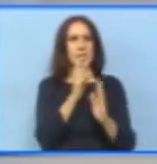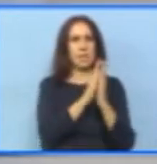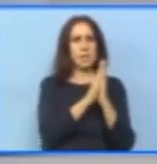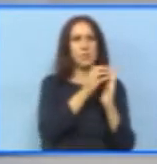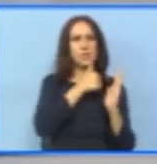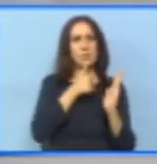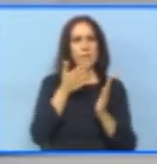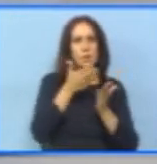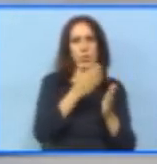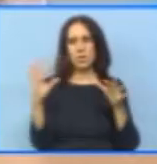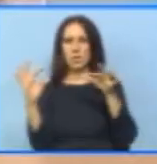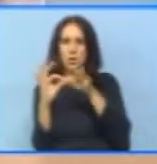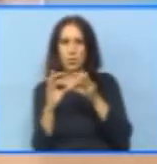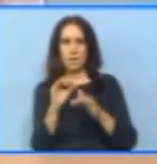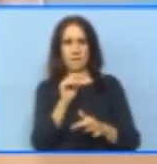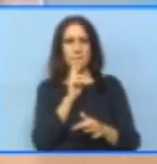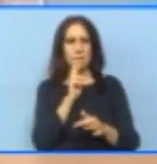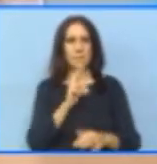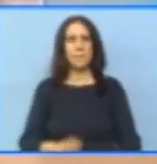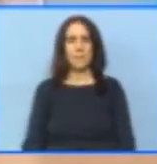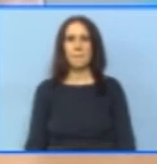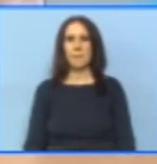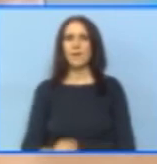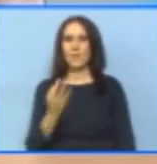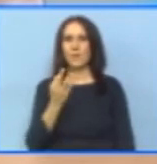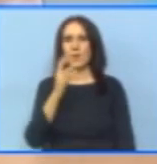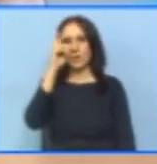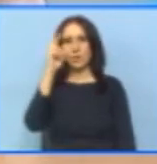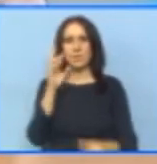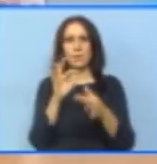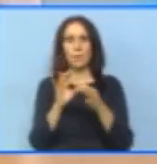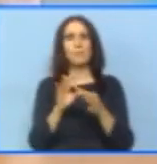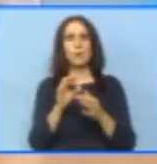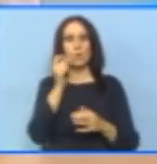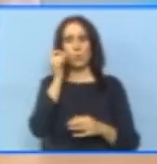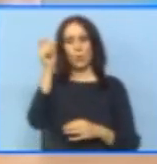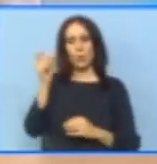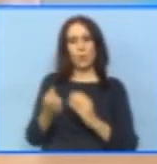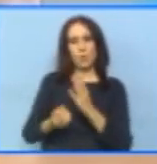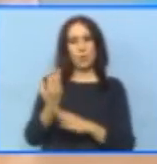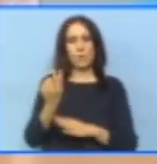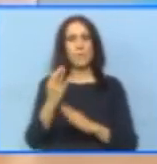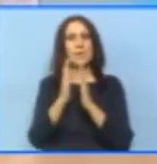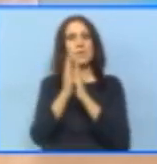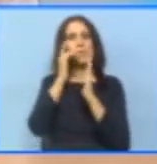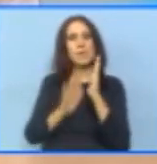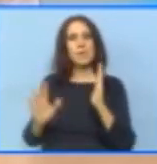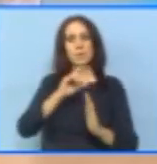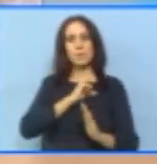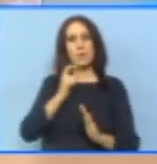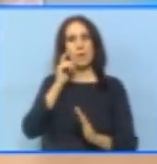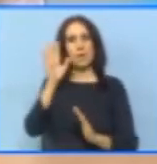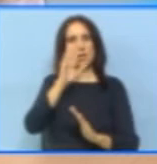Fátima? Foi de facto a Rússia que ligou quando o nosso fundador quis de facto estar a ajudar esta Igreja de Leste, estes padres de